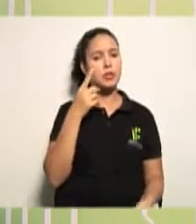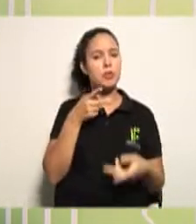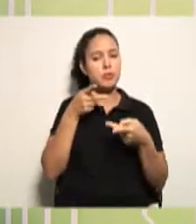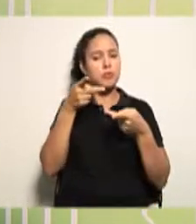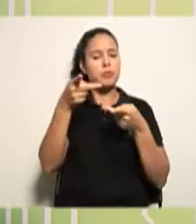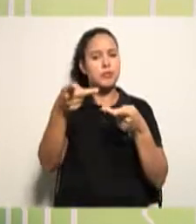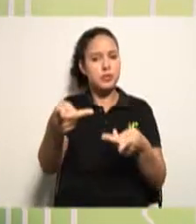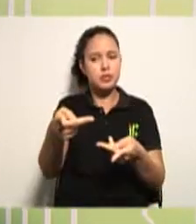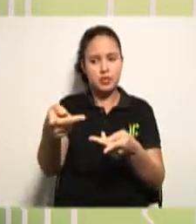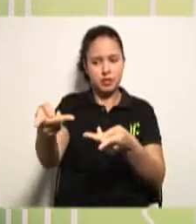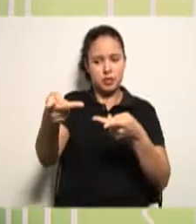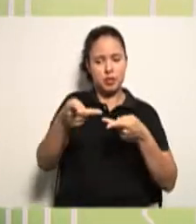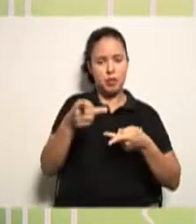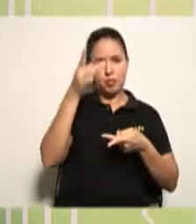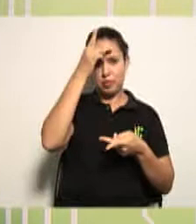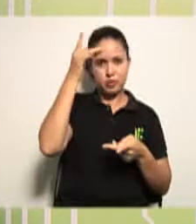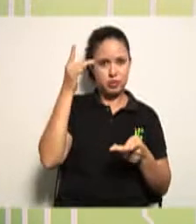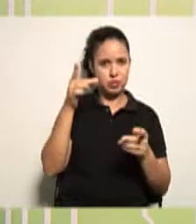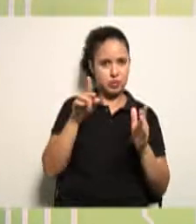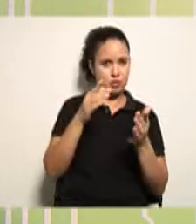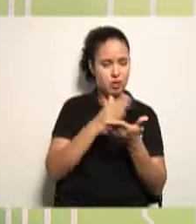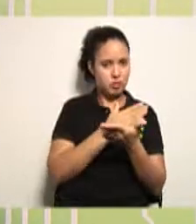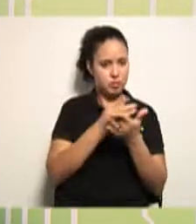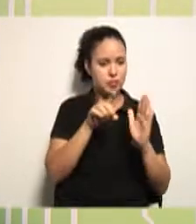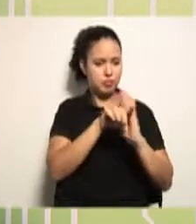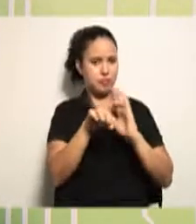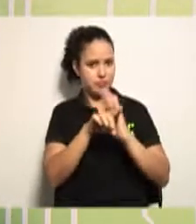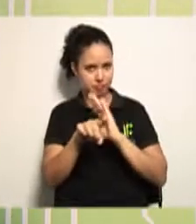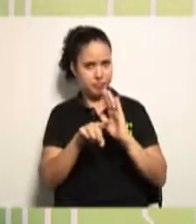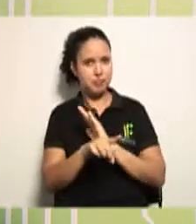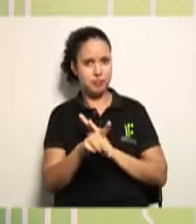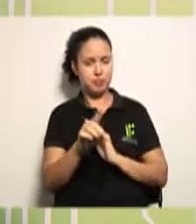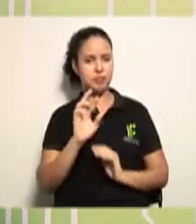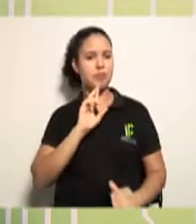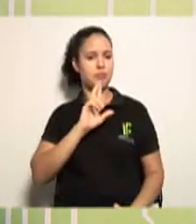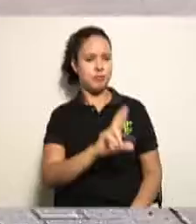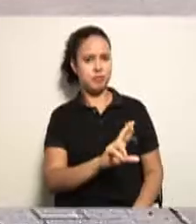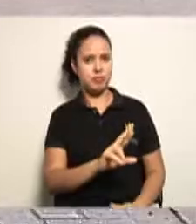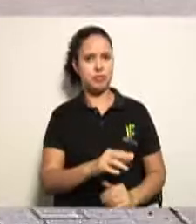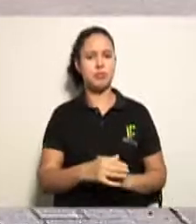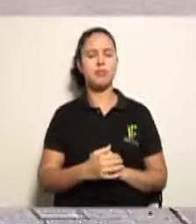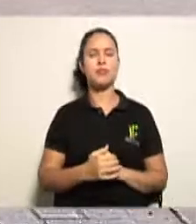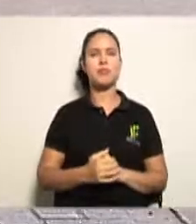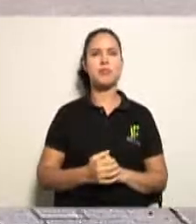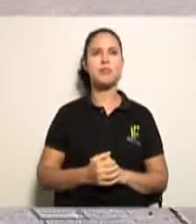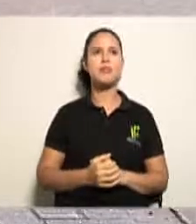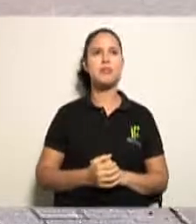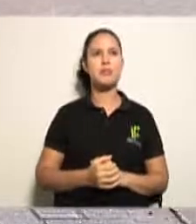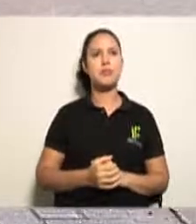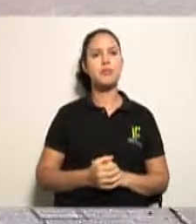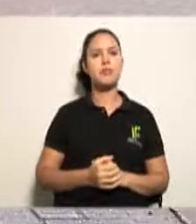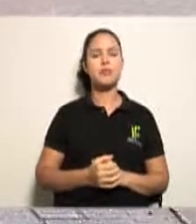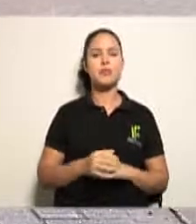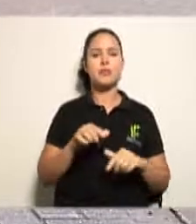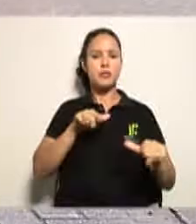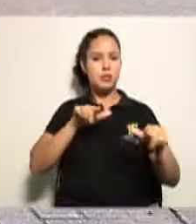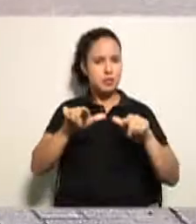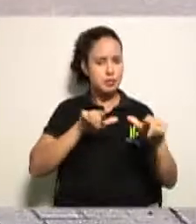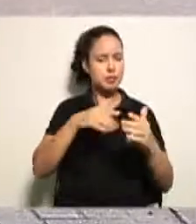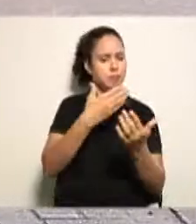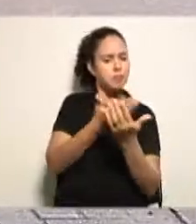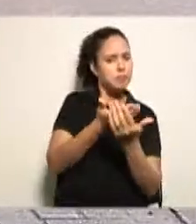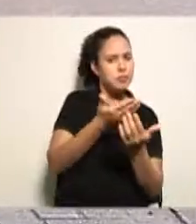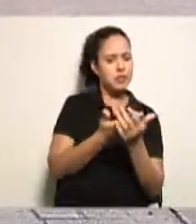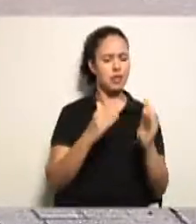convidamos algumas pessoas para responder essa pergunta. Preste atenção aí um pouquinho. Trabalhar, estudar, cuidar da casa e